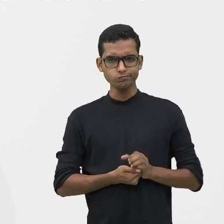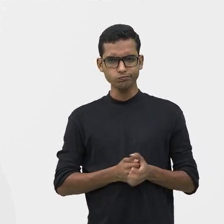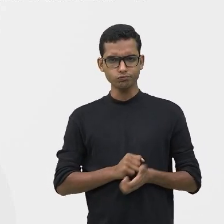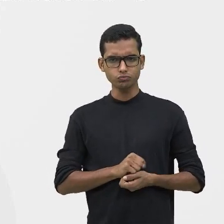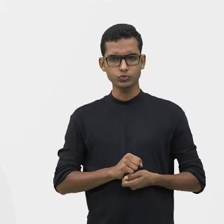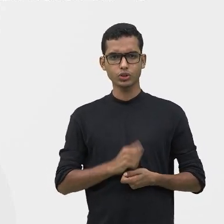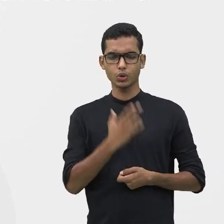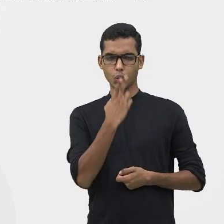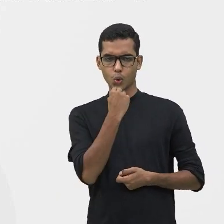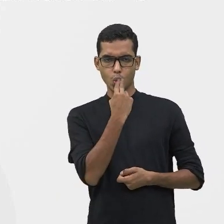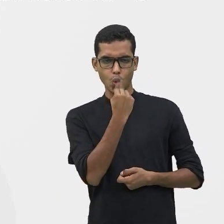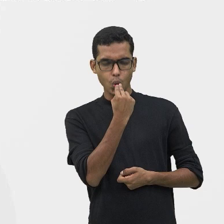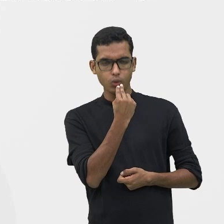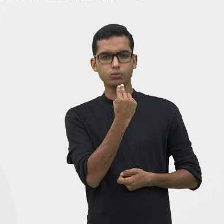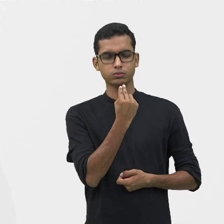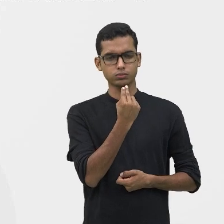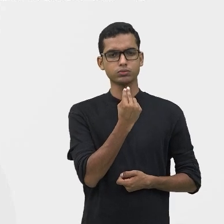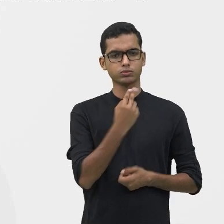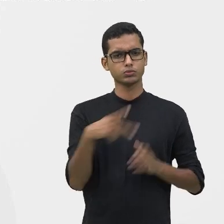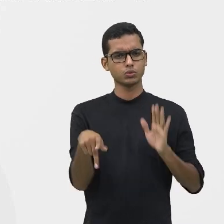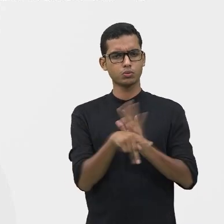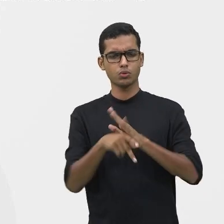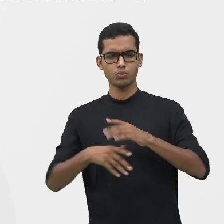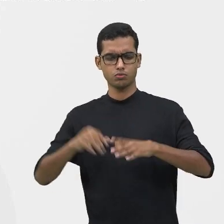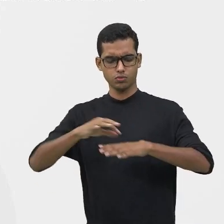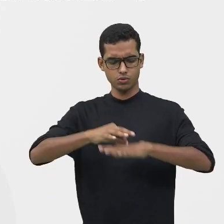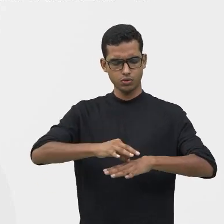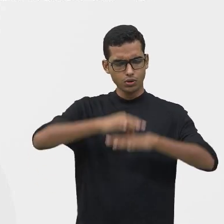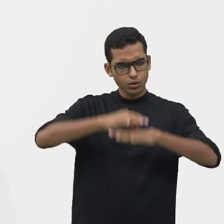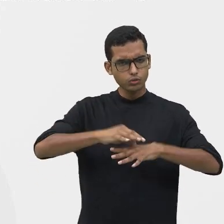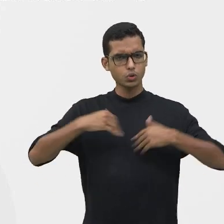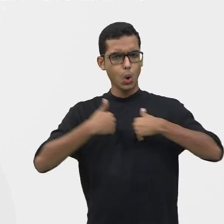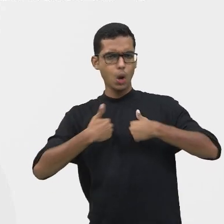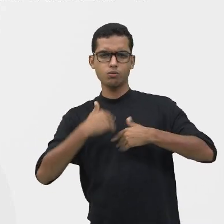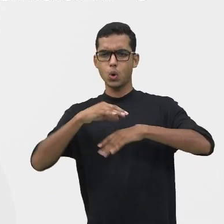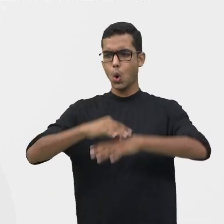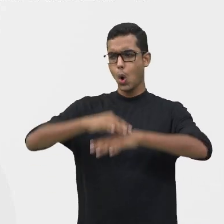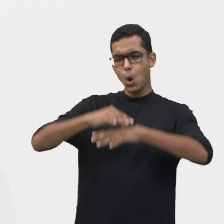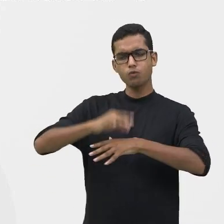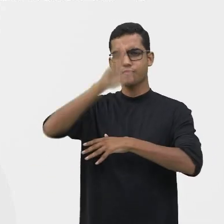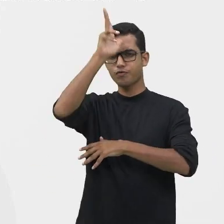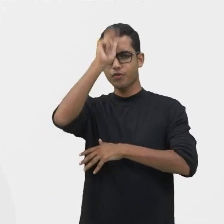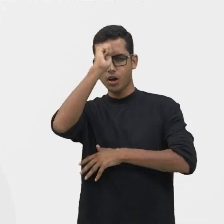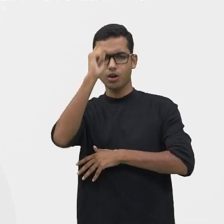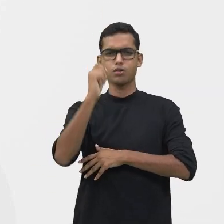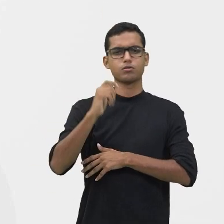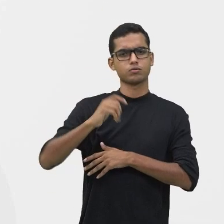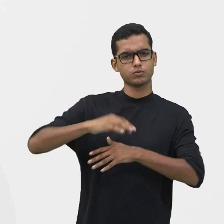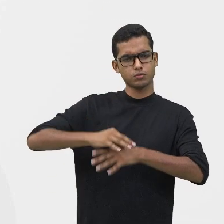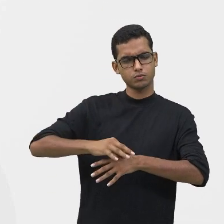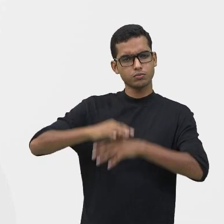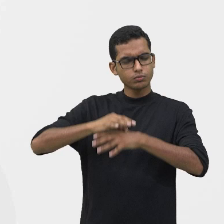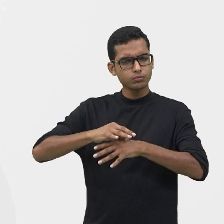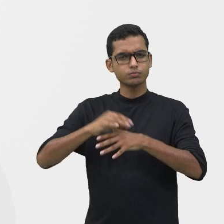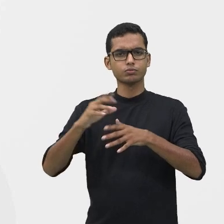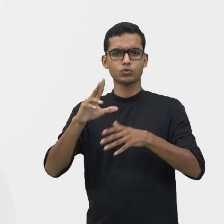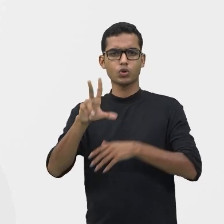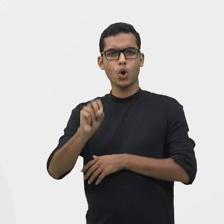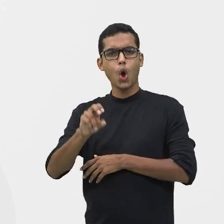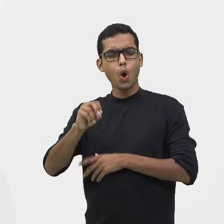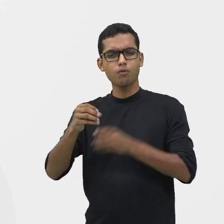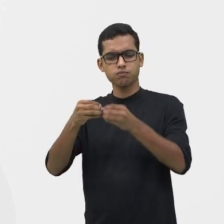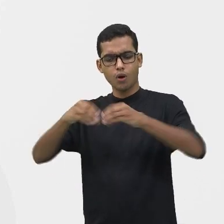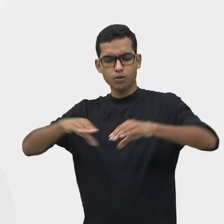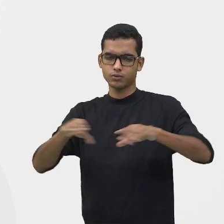essencialmente animal. Está no ovo, está na carne, está no queijo, está no leite. O intestino delgado, o que ele faz? Ele